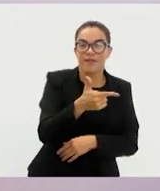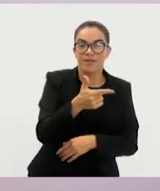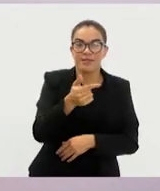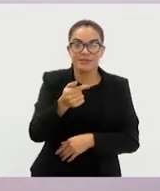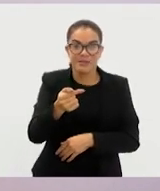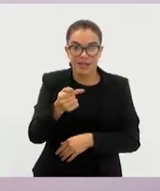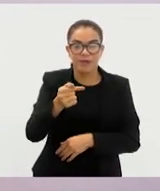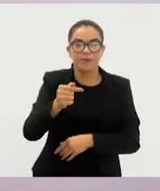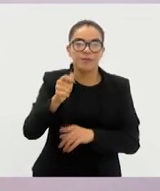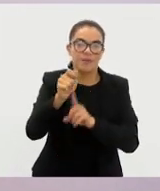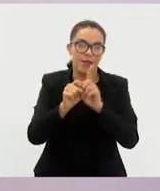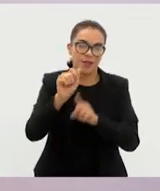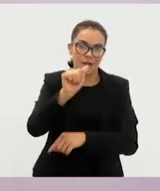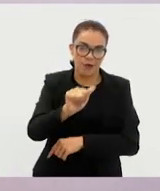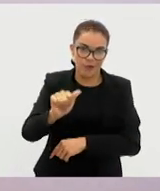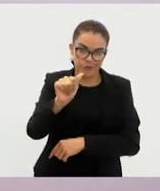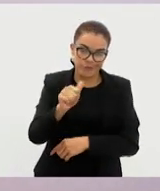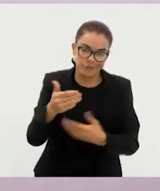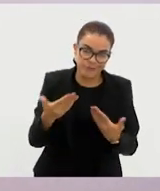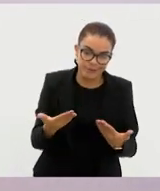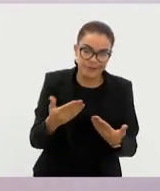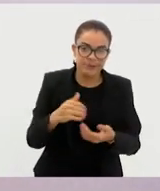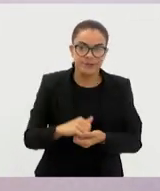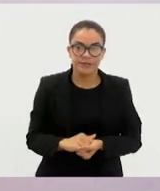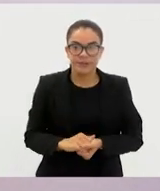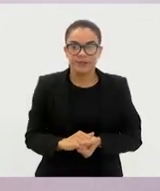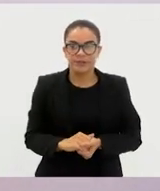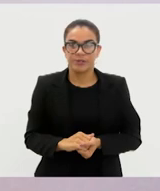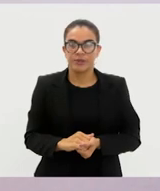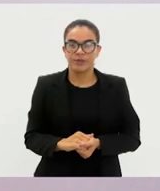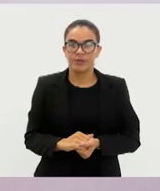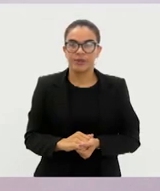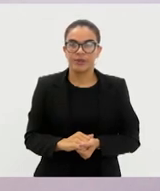o fechamento da conta. A gente não pôde nem aproveitar esse recurso.